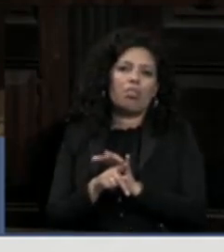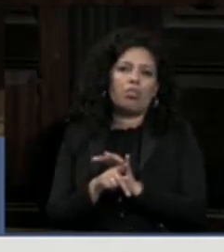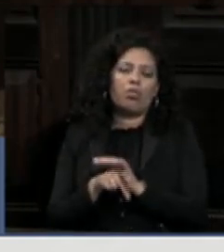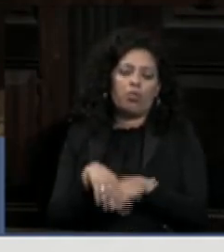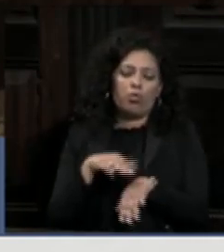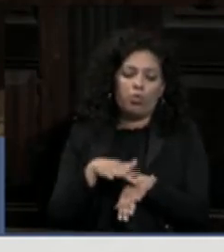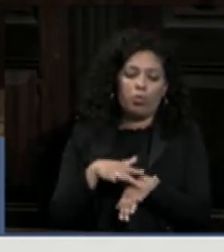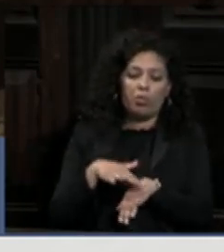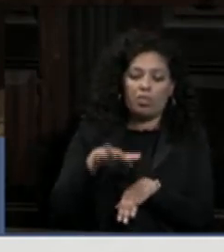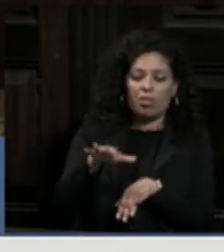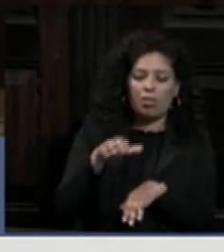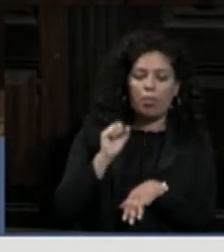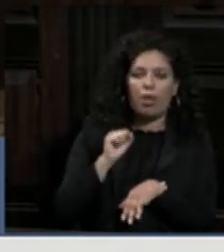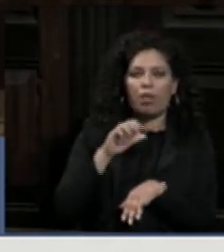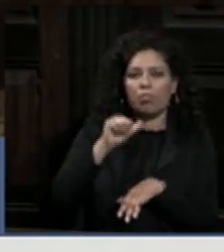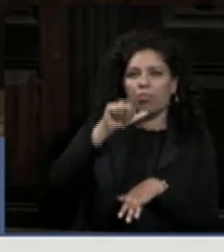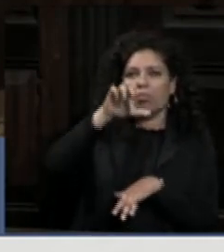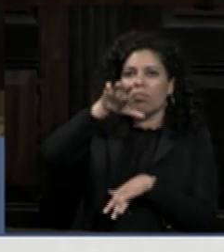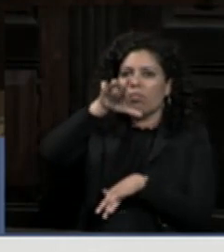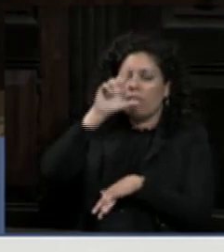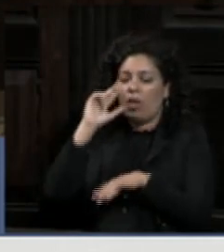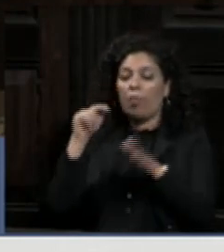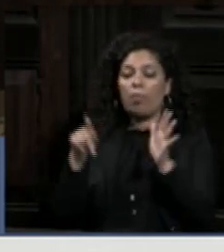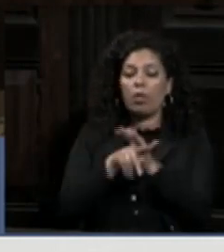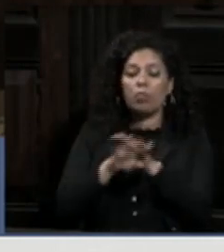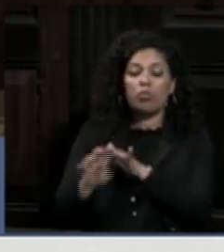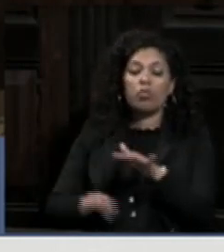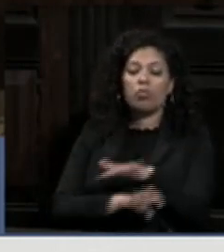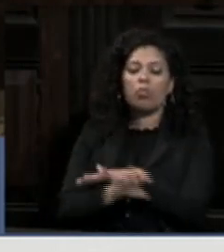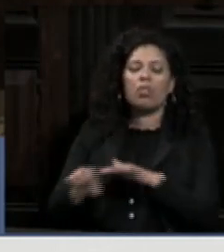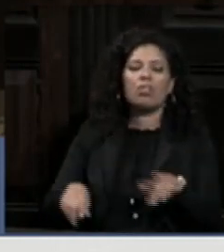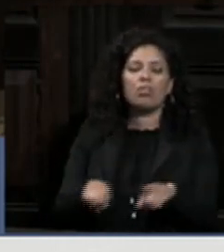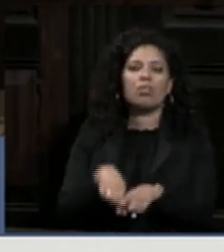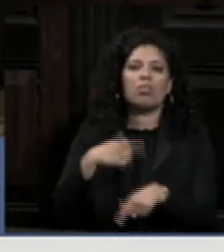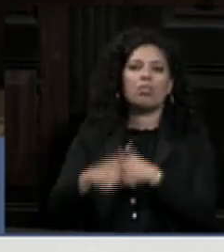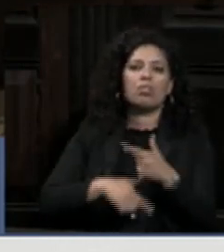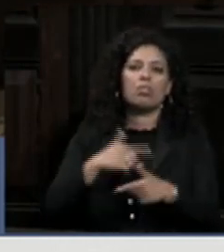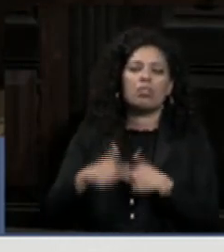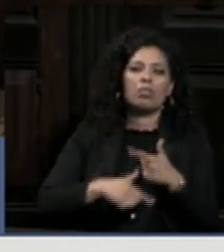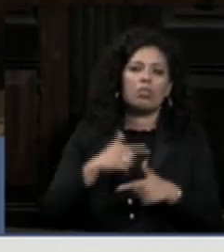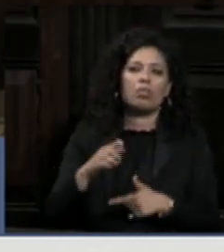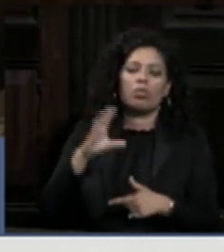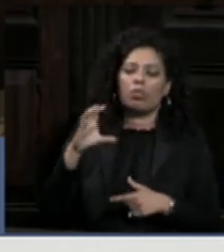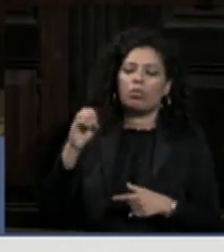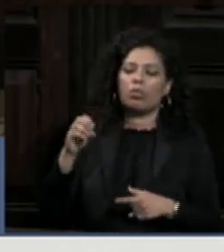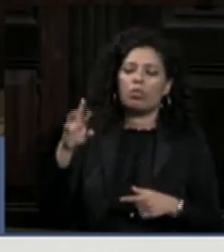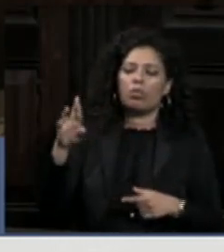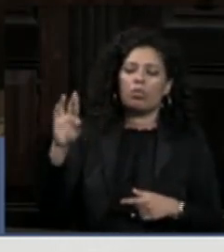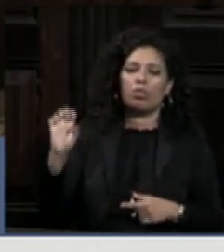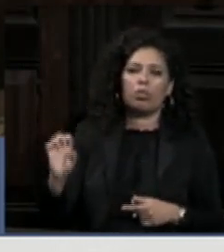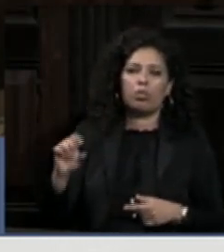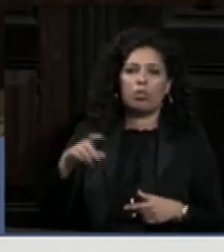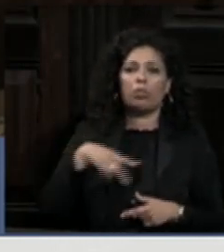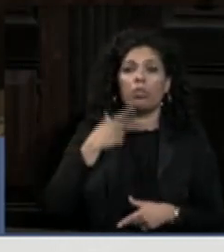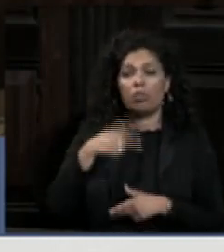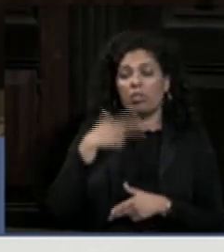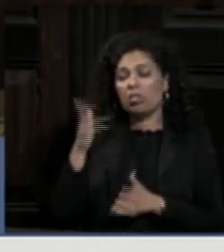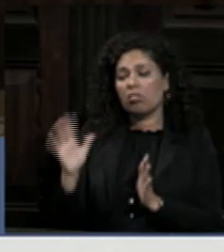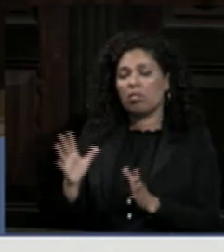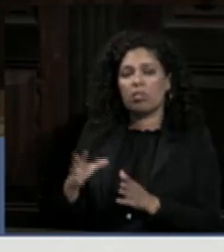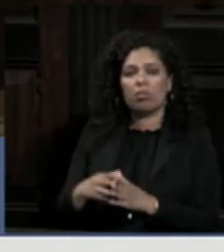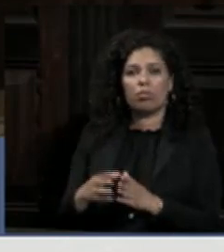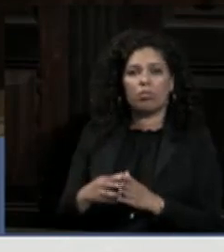senhor presidente eu quero aqui fazer já fiz uma moção de repúdio à idéia